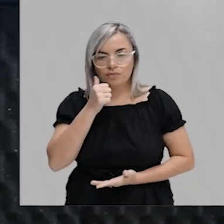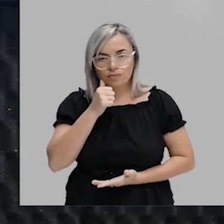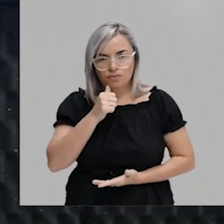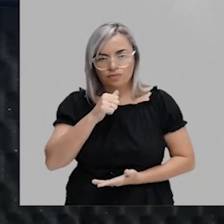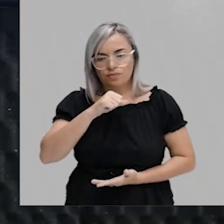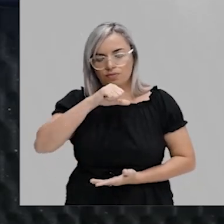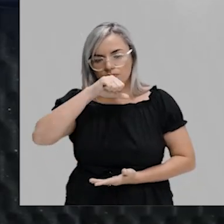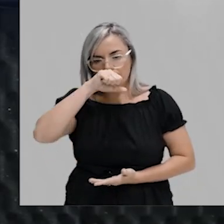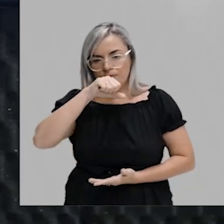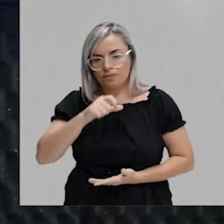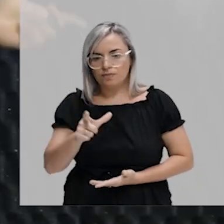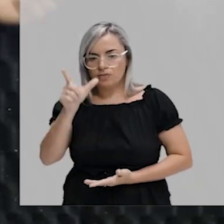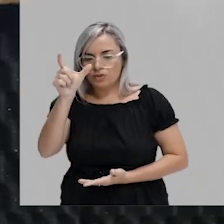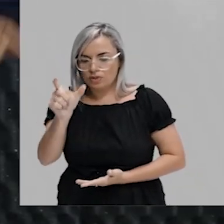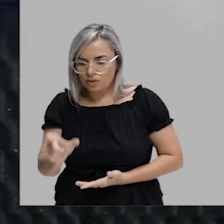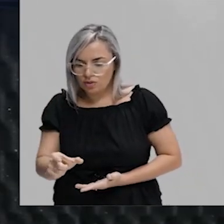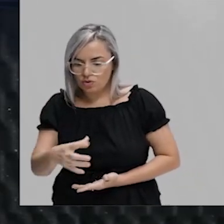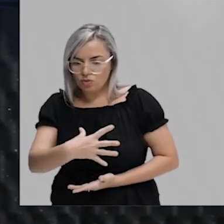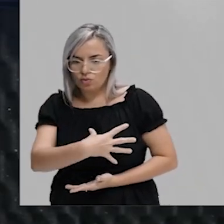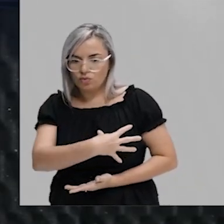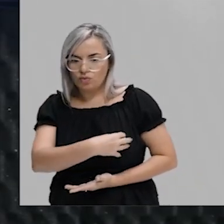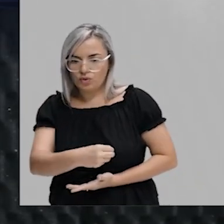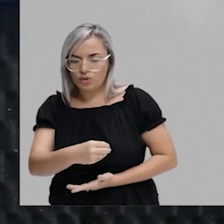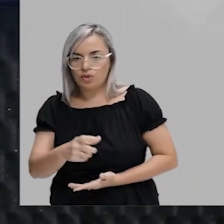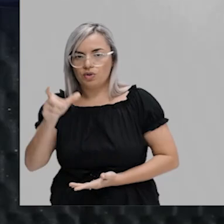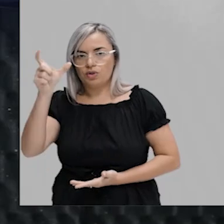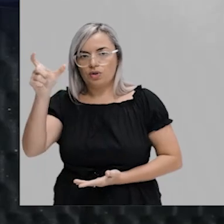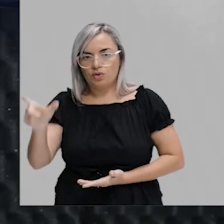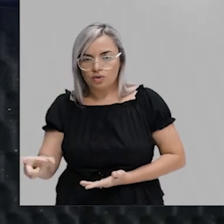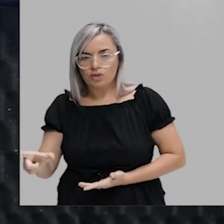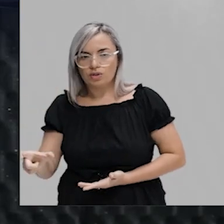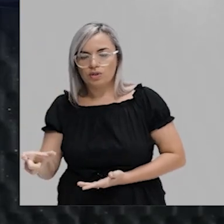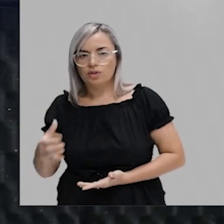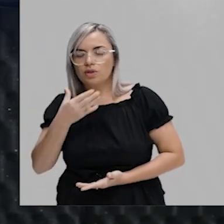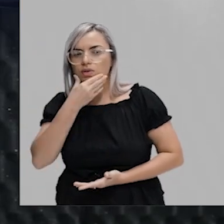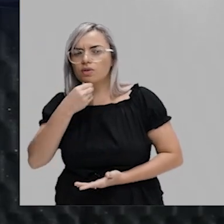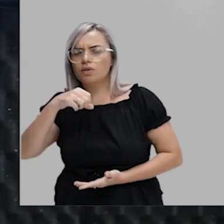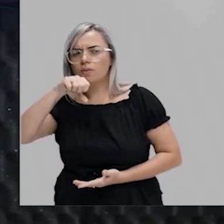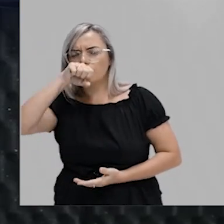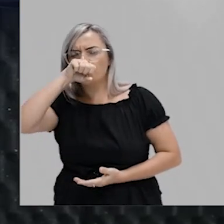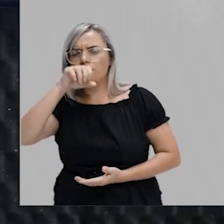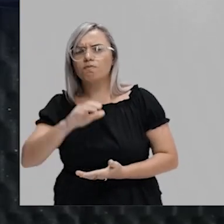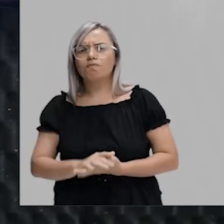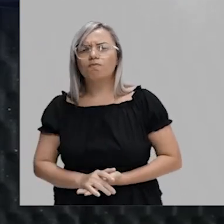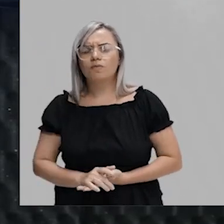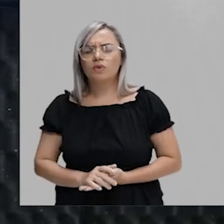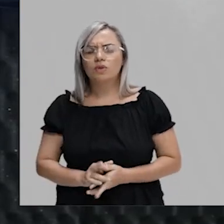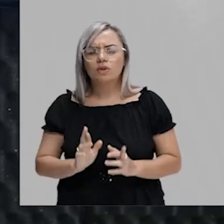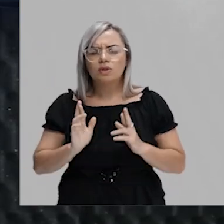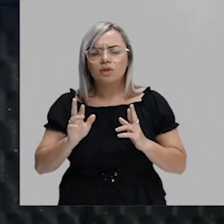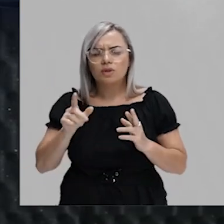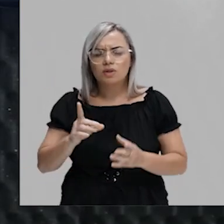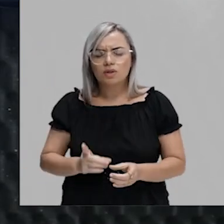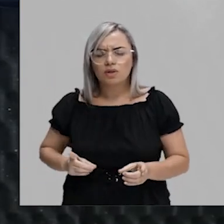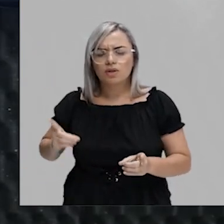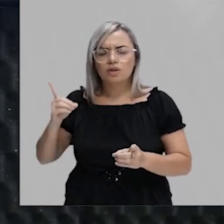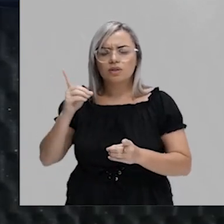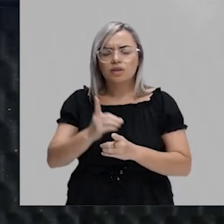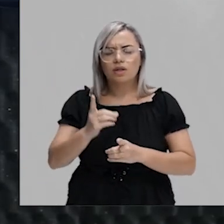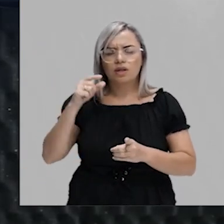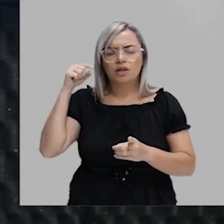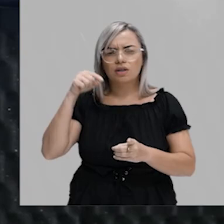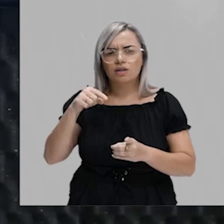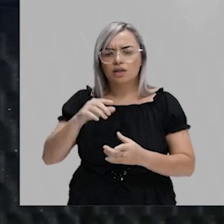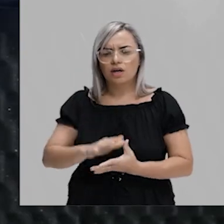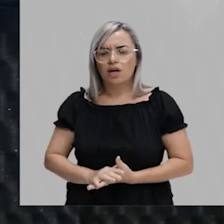do filho e o DNA do pai. O que eu espero encontrar na amostra de DNA do filho? Eu espero